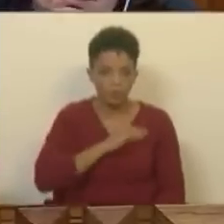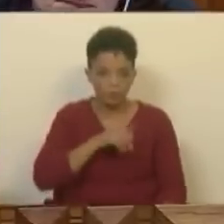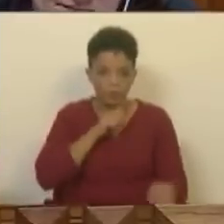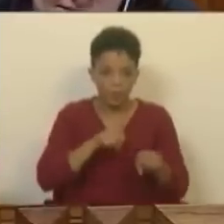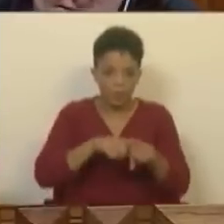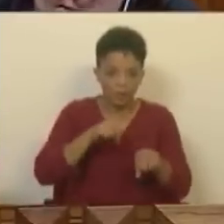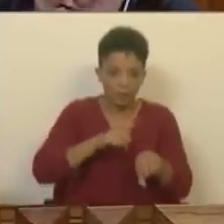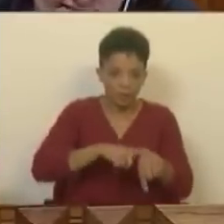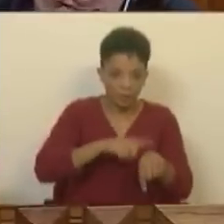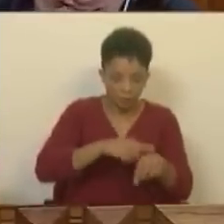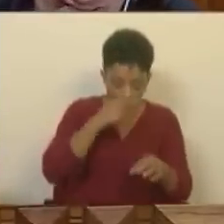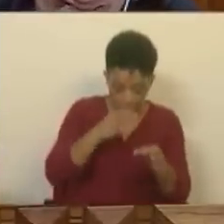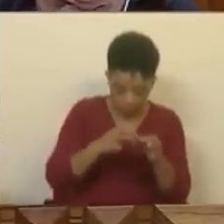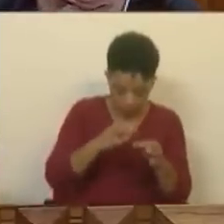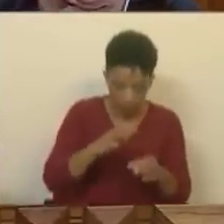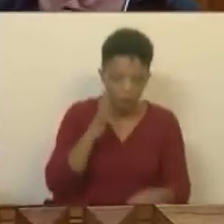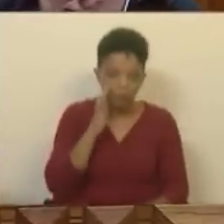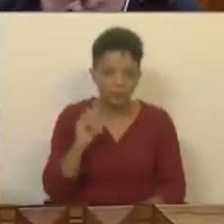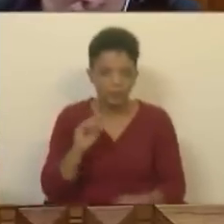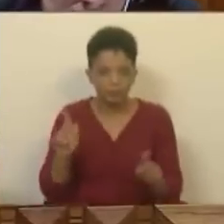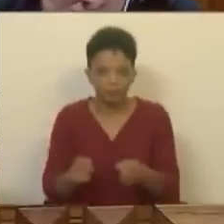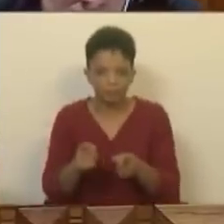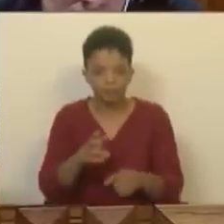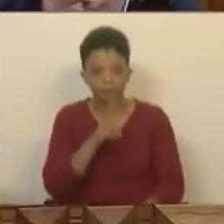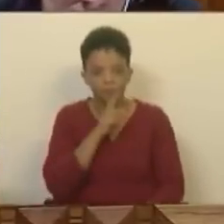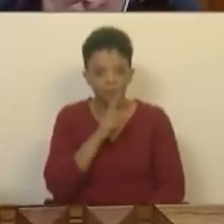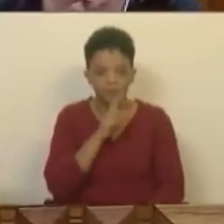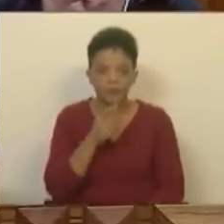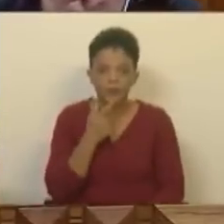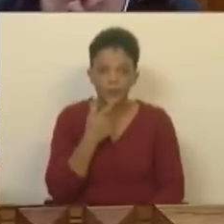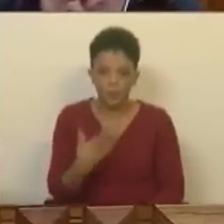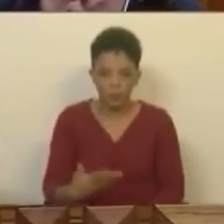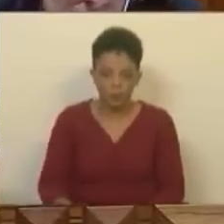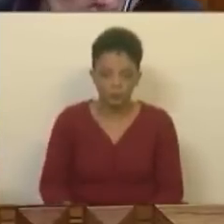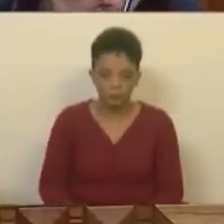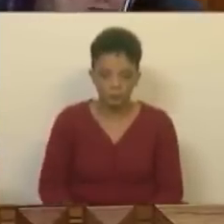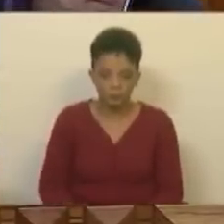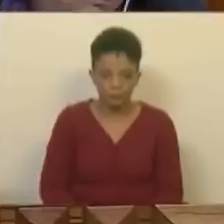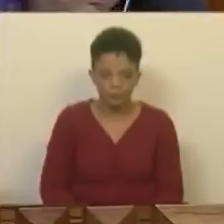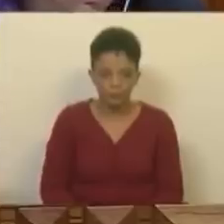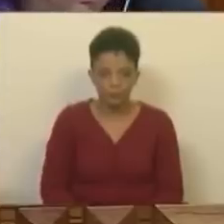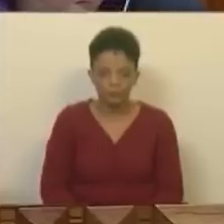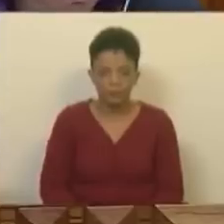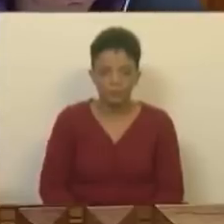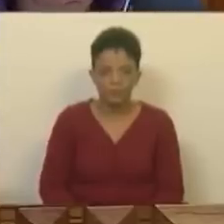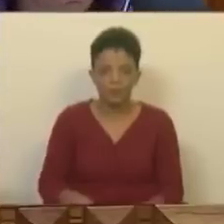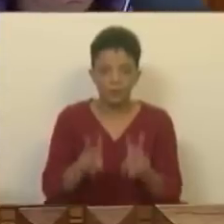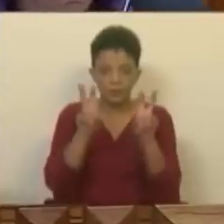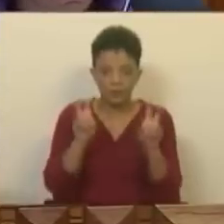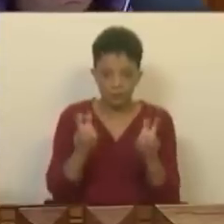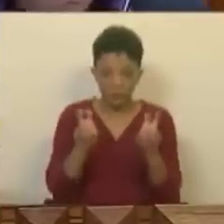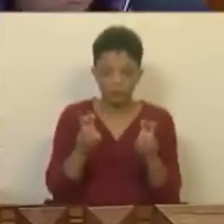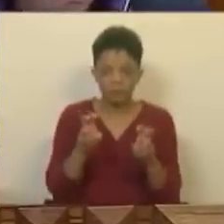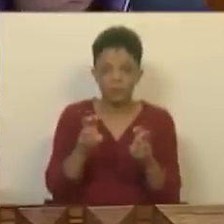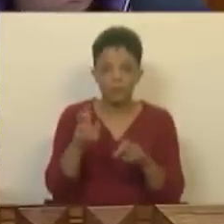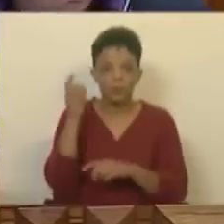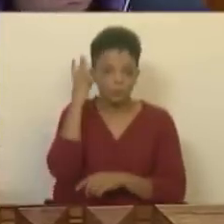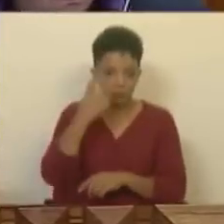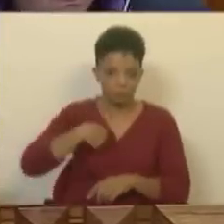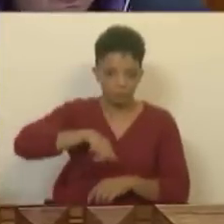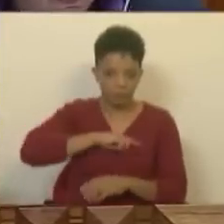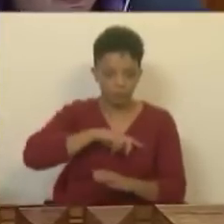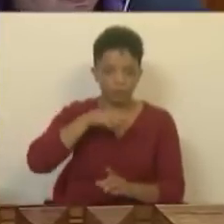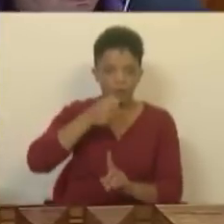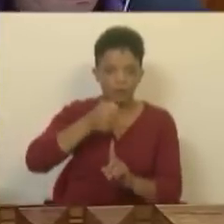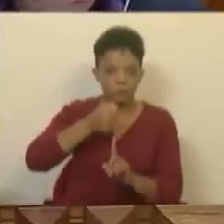portanto vou tentar telegraficamente responder a tudo primeiro conta a corrupção Nós demos uma estratégia Nacional